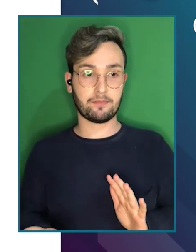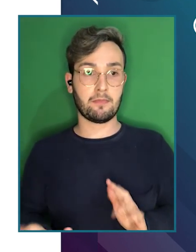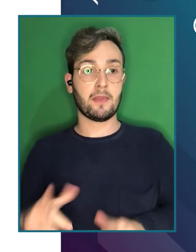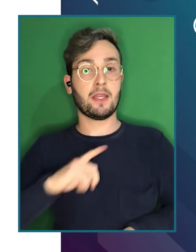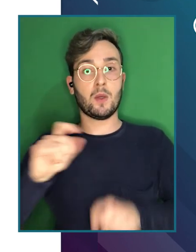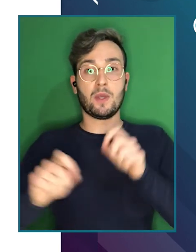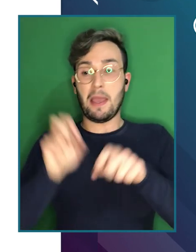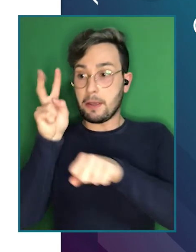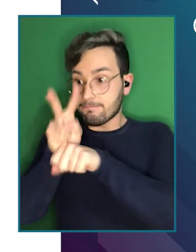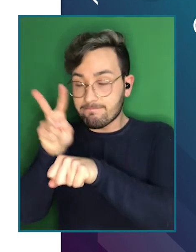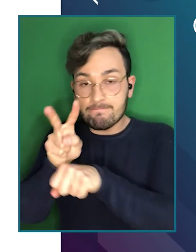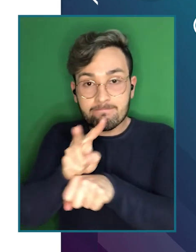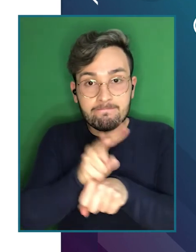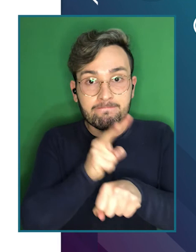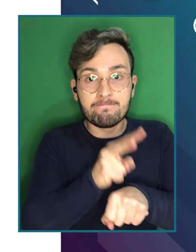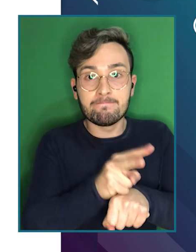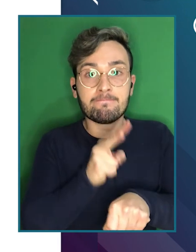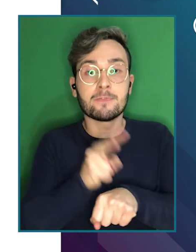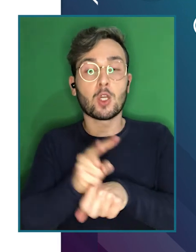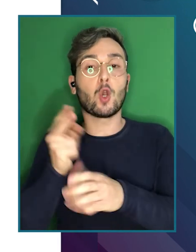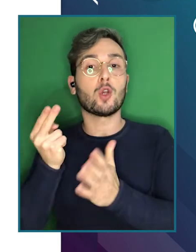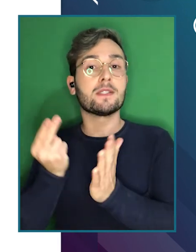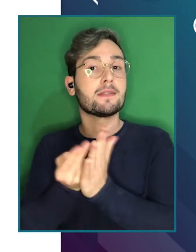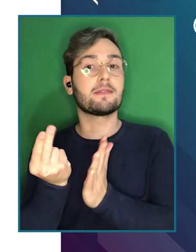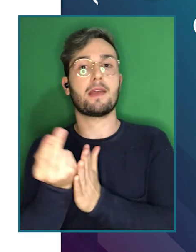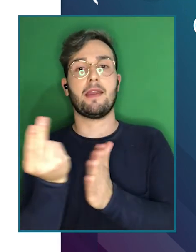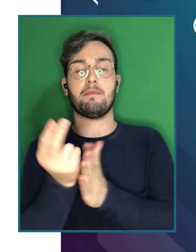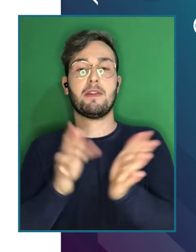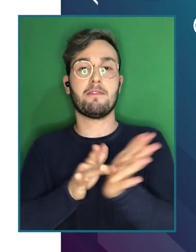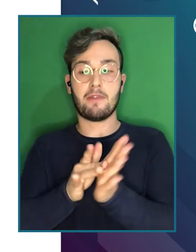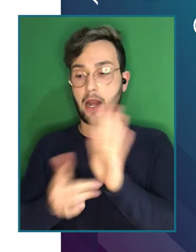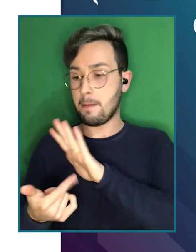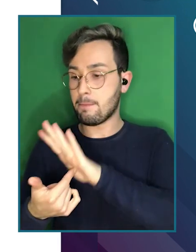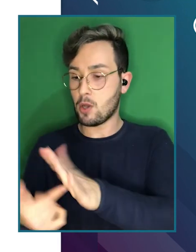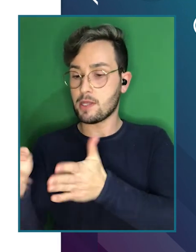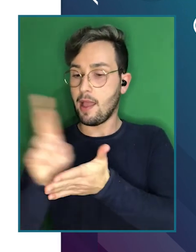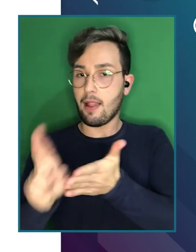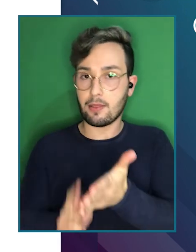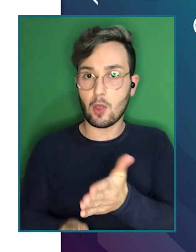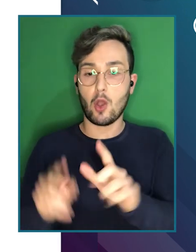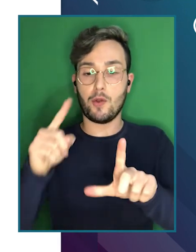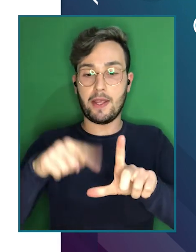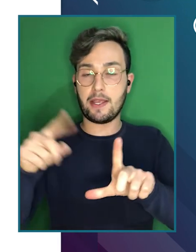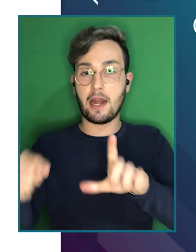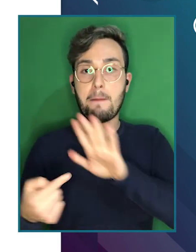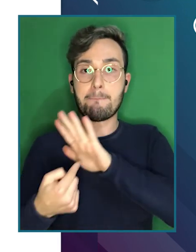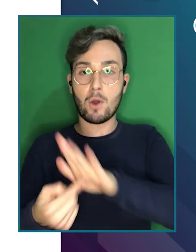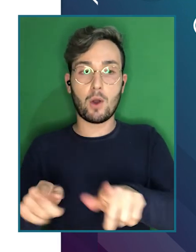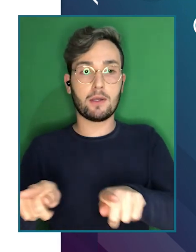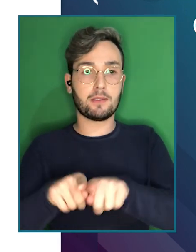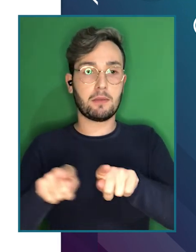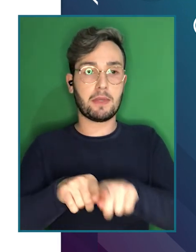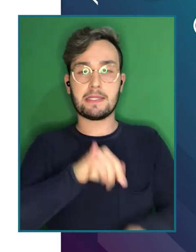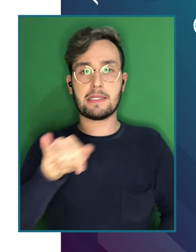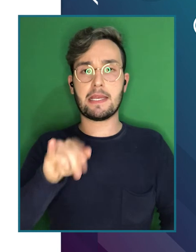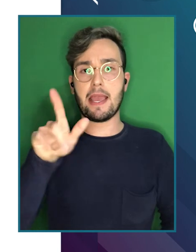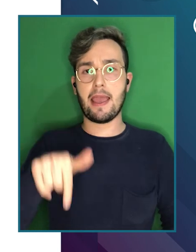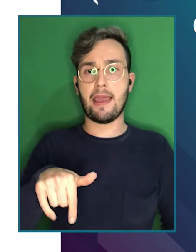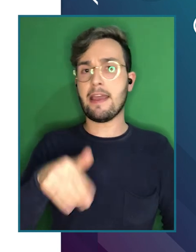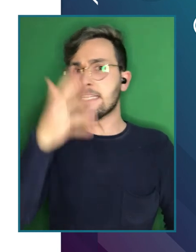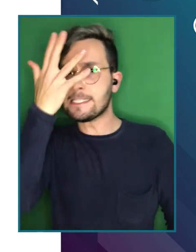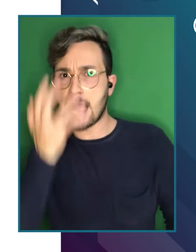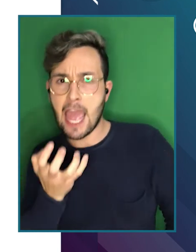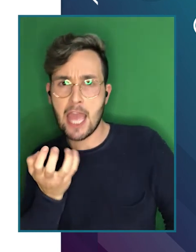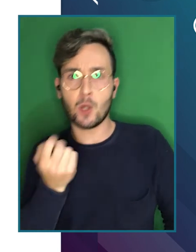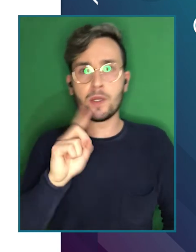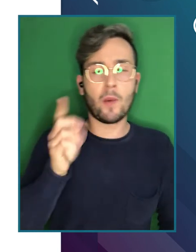A solução monitora continuamente as falhas identificadas, mostrando relatórios e gráficos com indicadores como seriedade